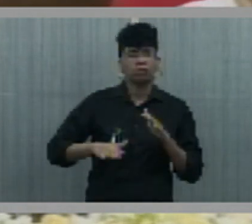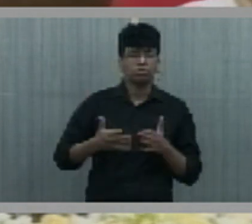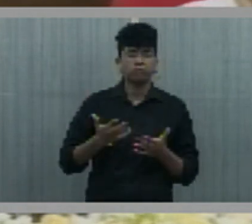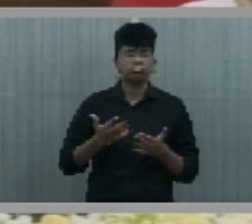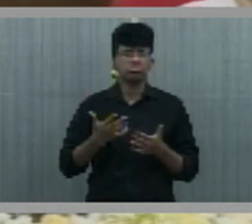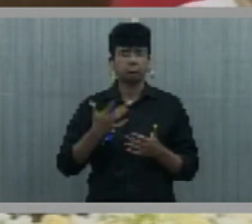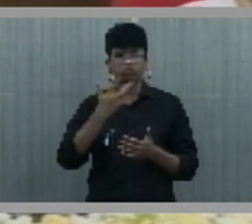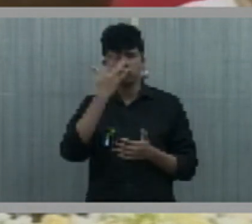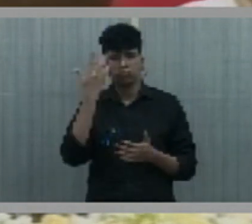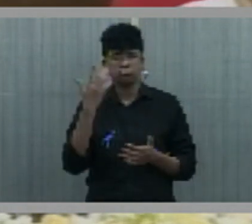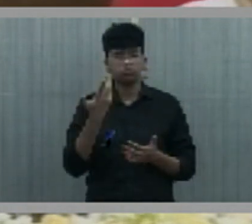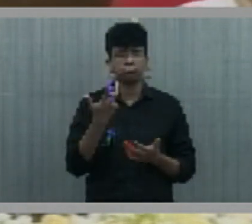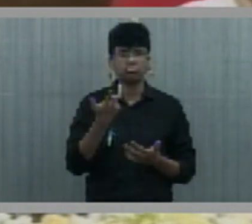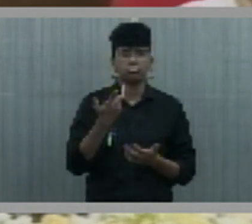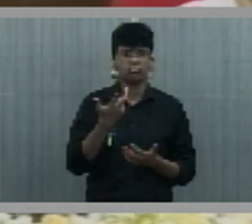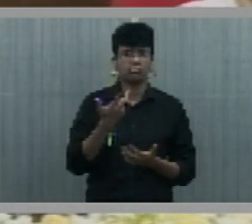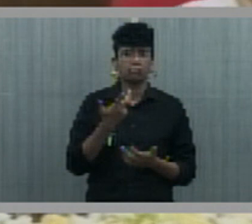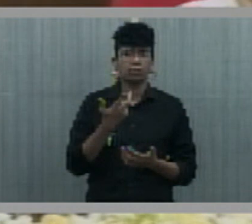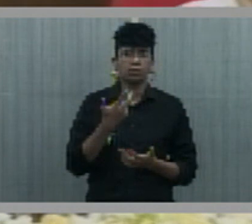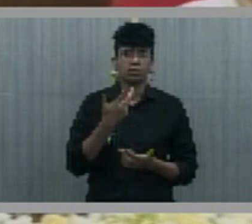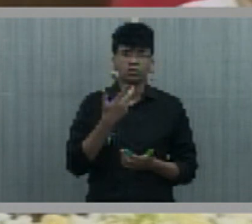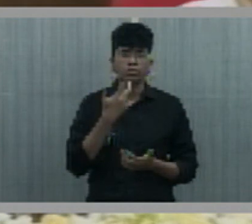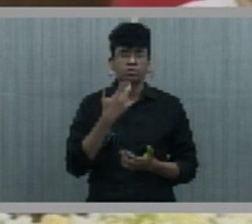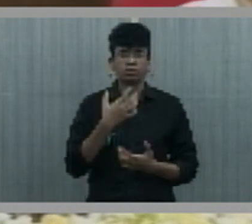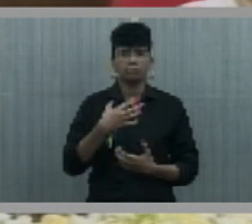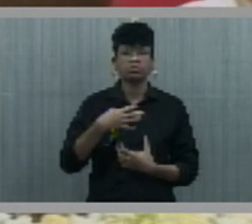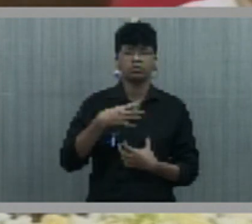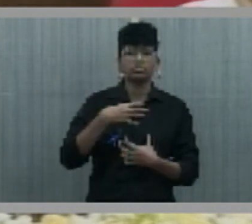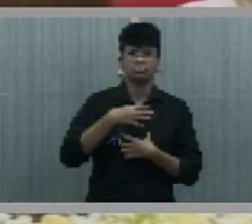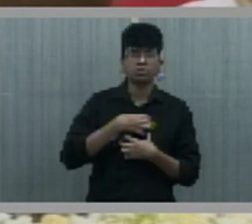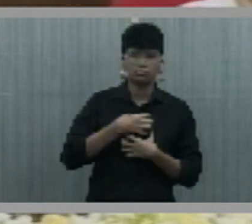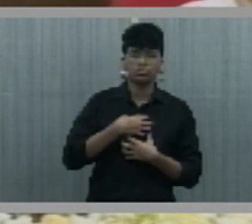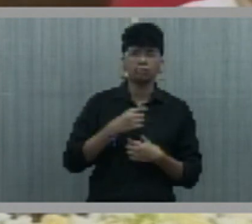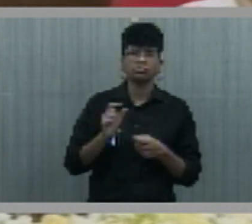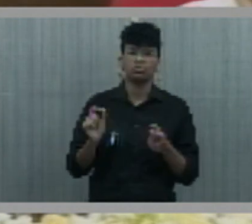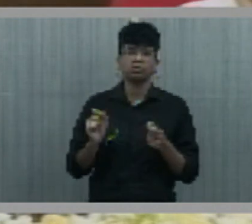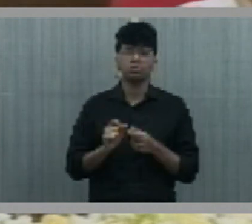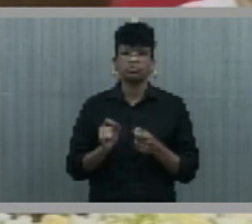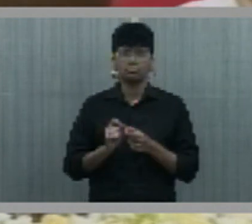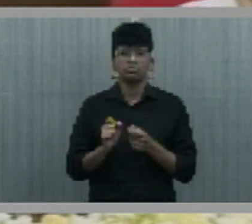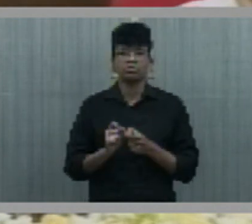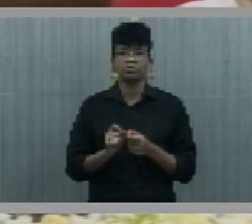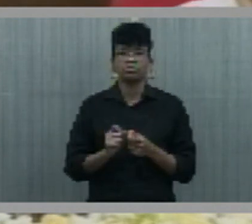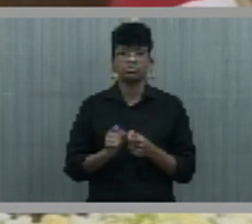desprezo, por que não dizer, e me faz sentir também